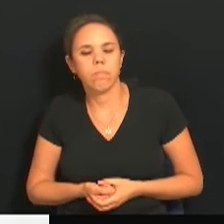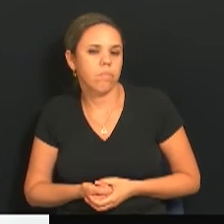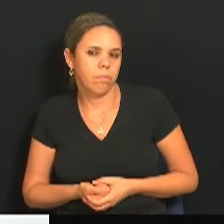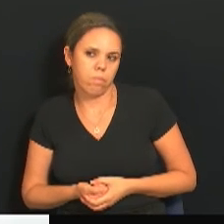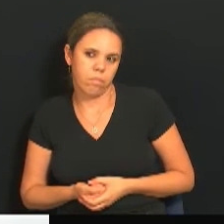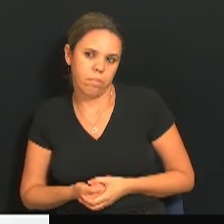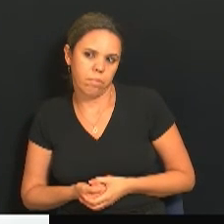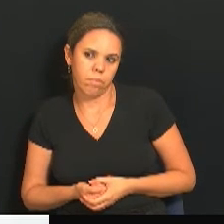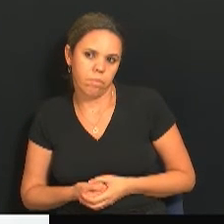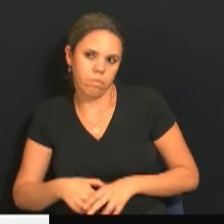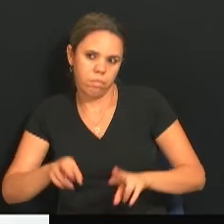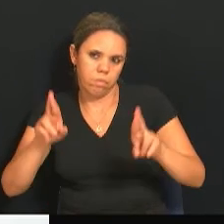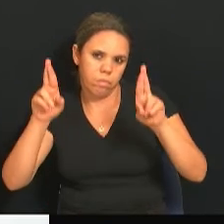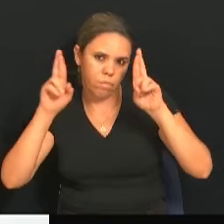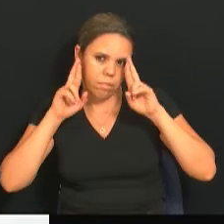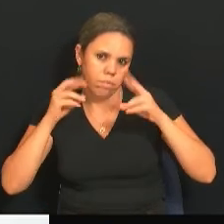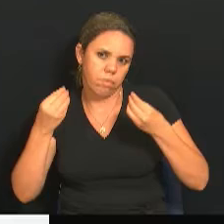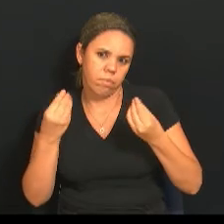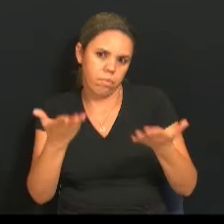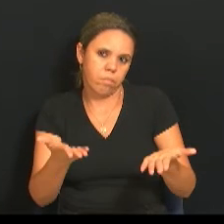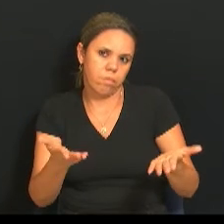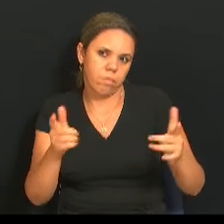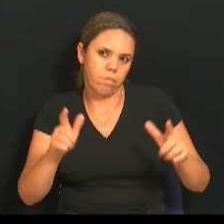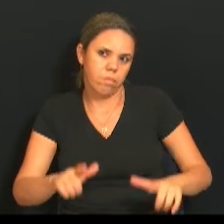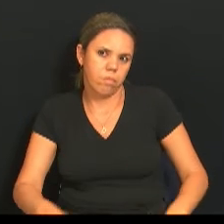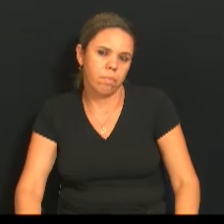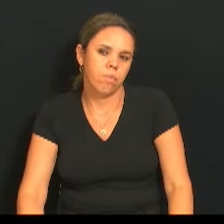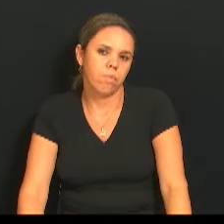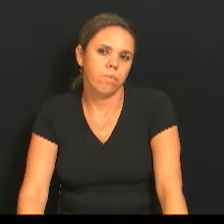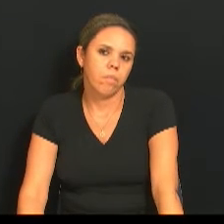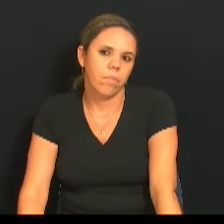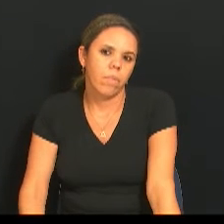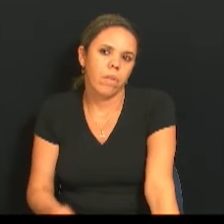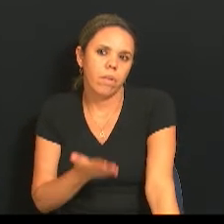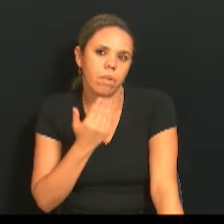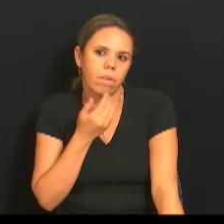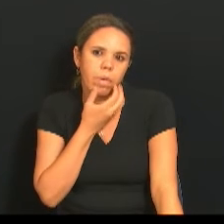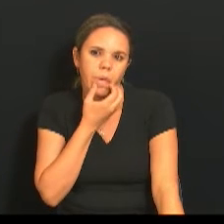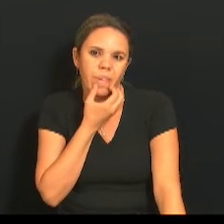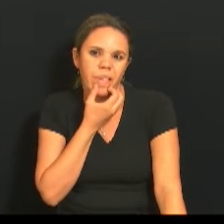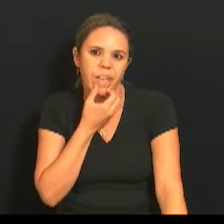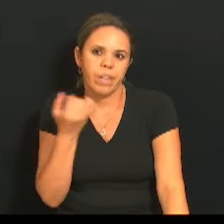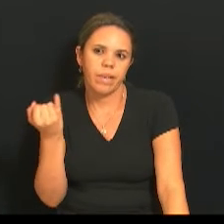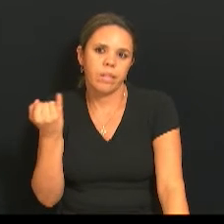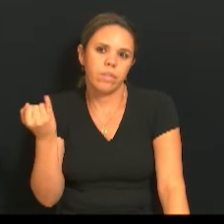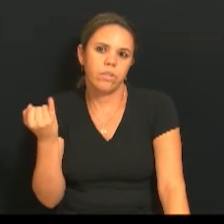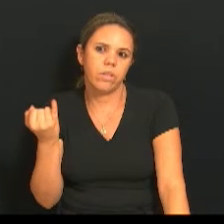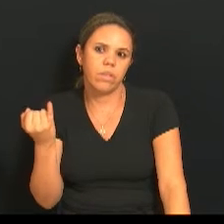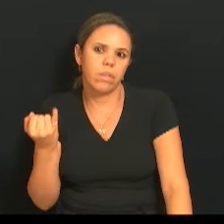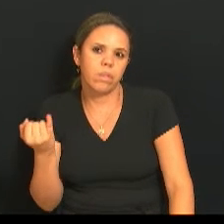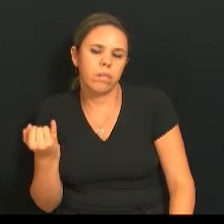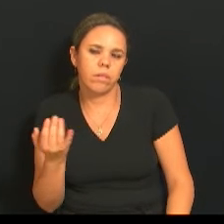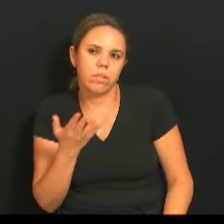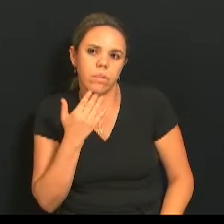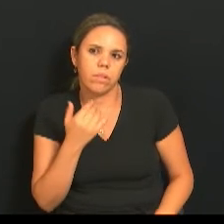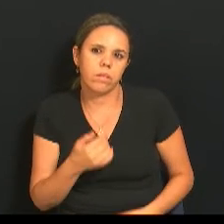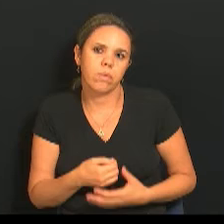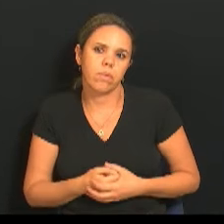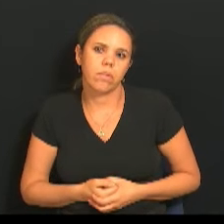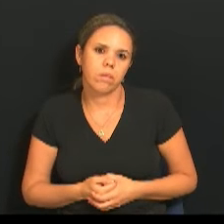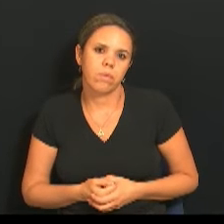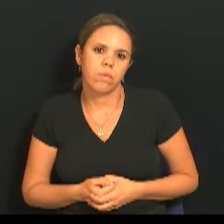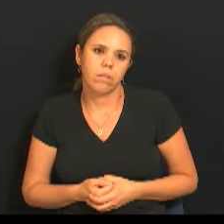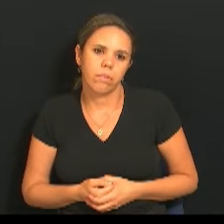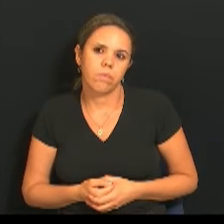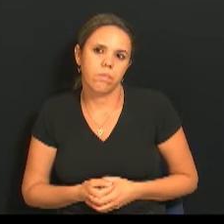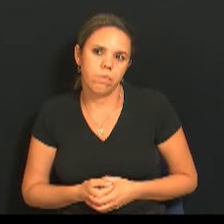da dignidade, de oferecer um espaço adequado para a alimentação, que é algo muito importante, né? Comer, se alimentar é algo bastante